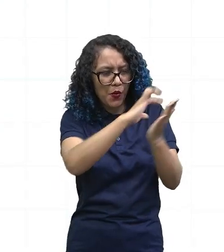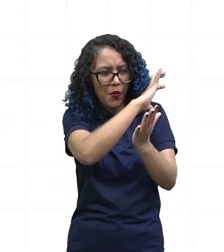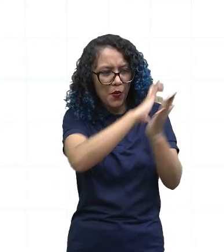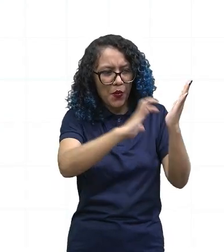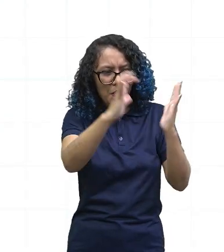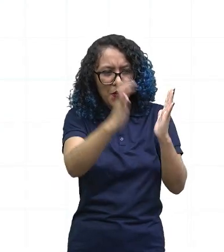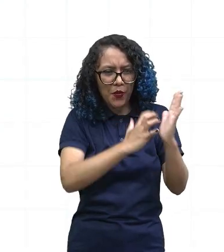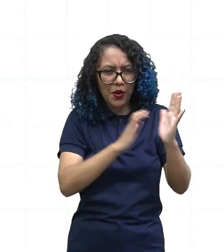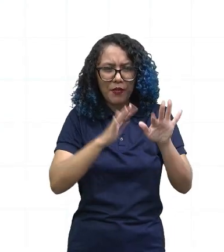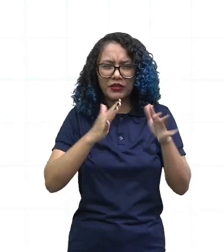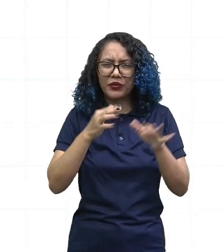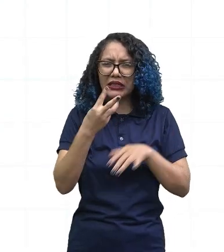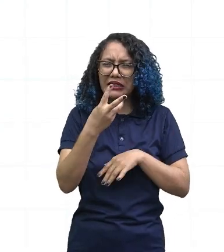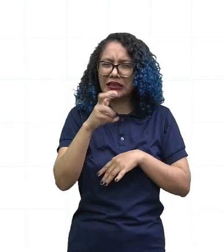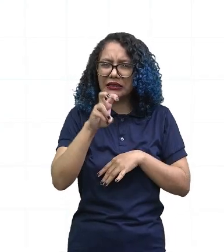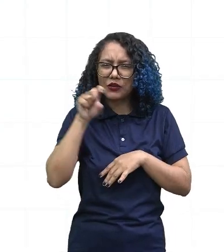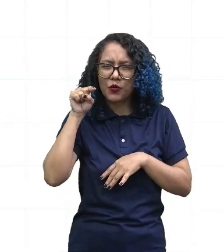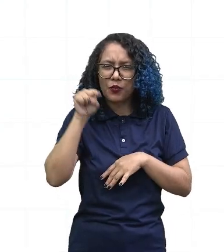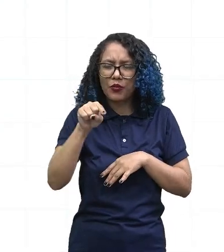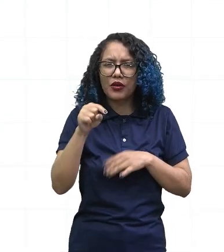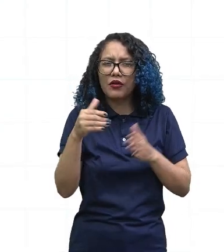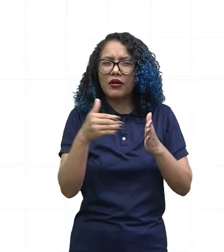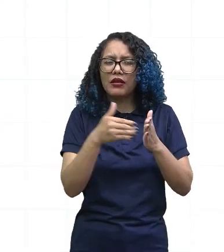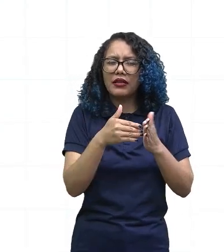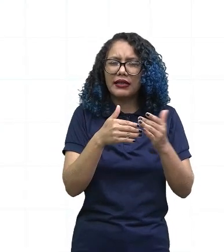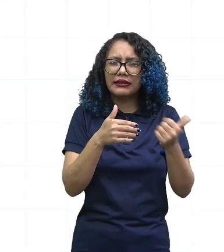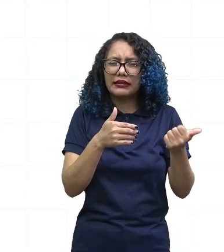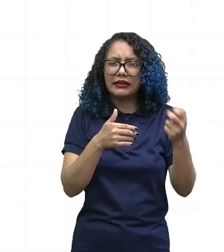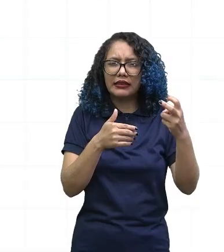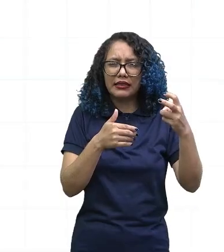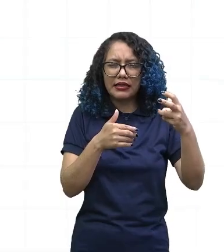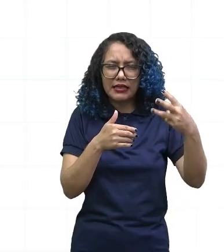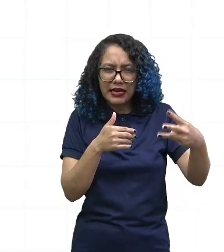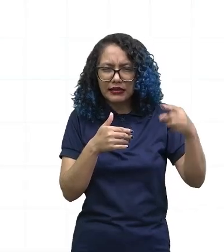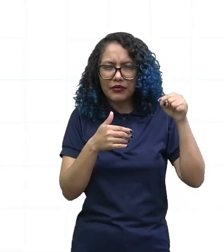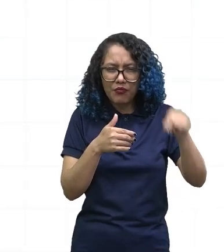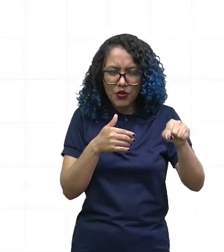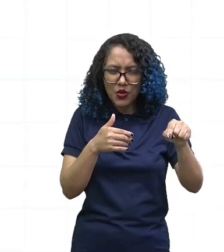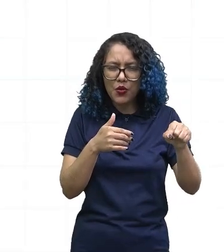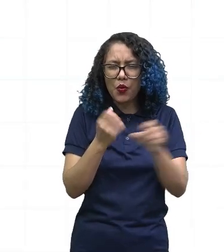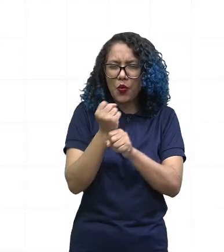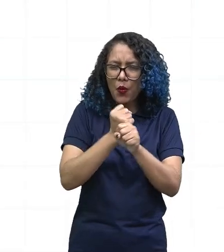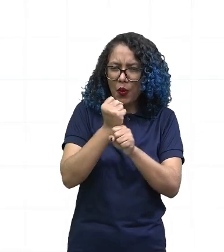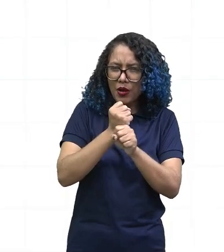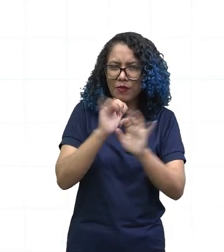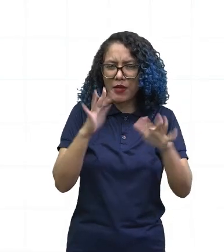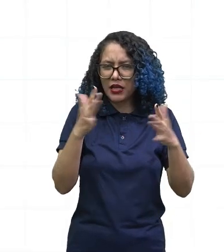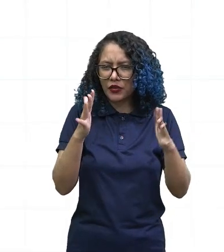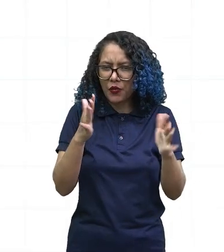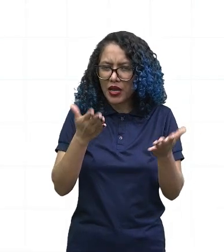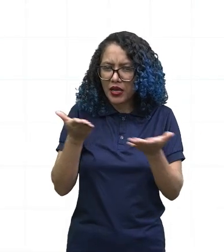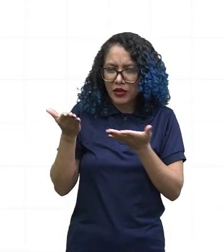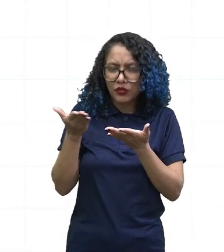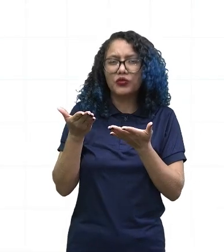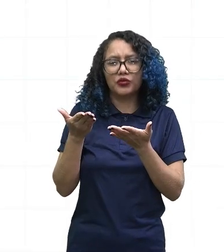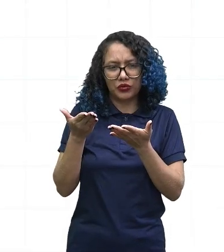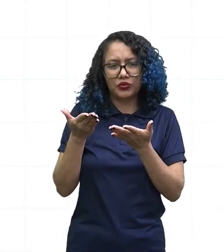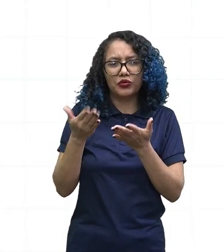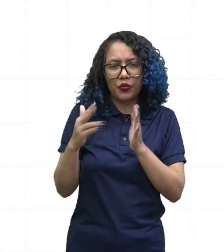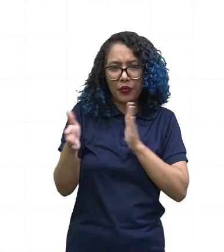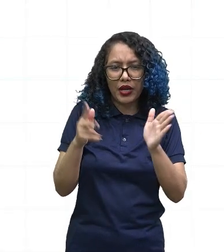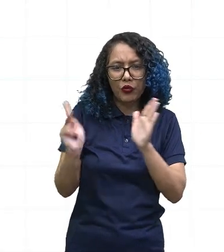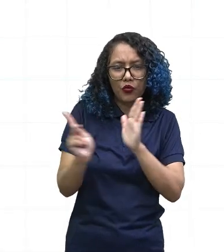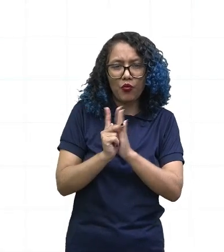de 35 mil a 13 mil anos, né, que tem mais ou menos, que é mais ou menos essa a idade, né,